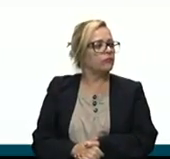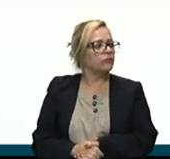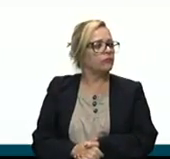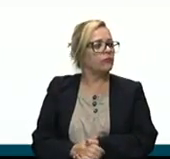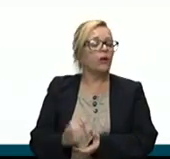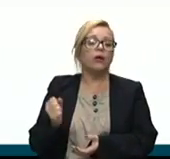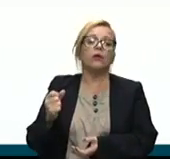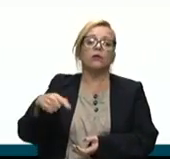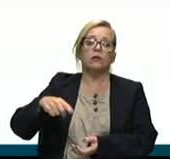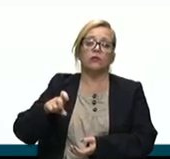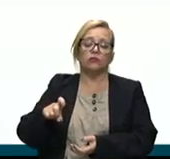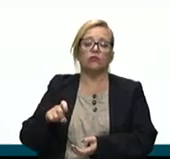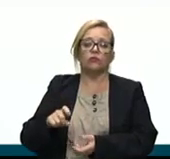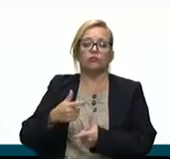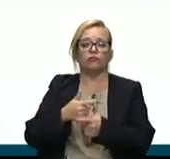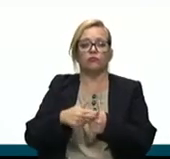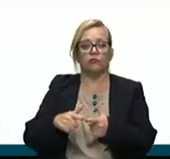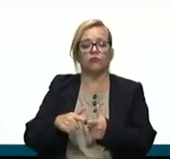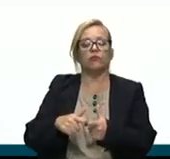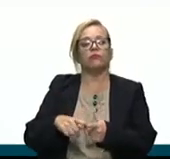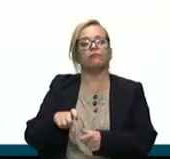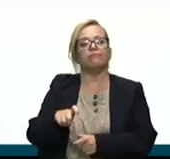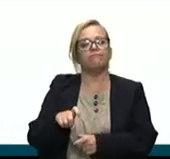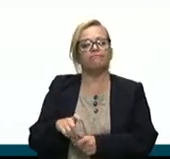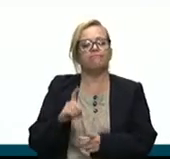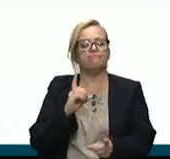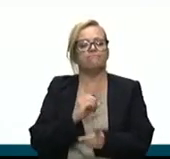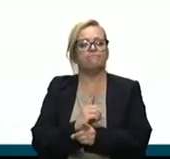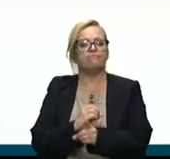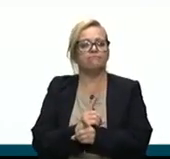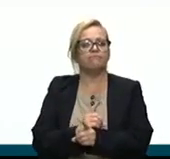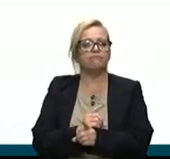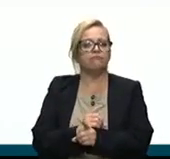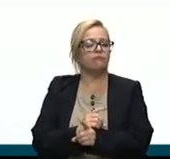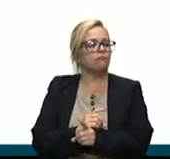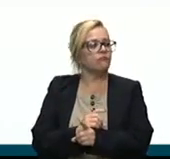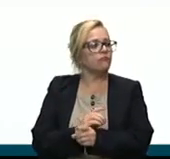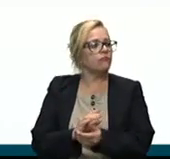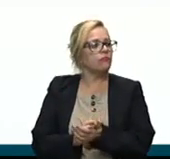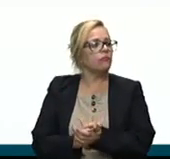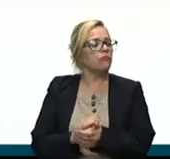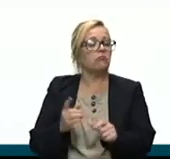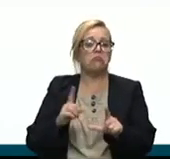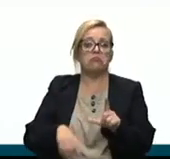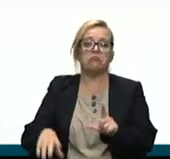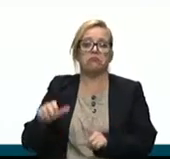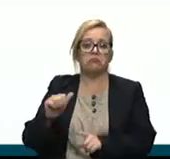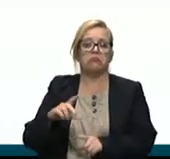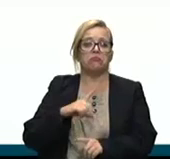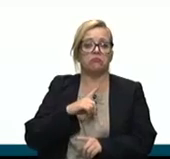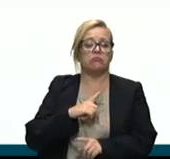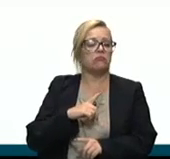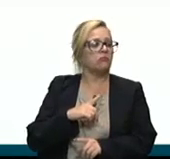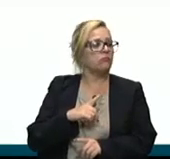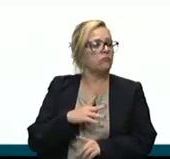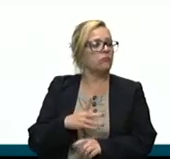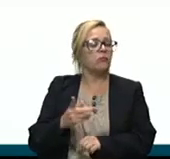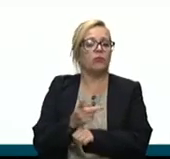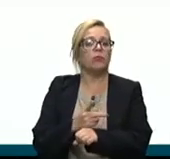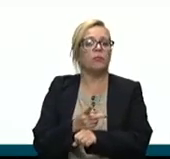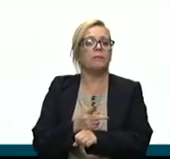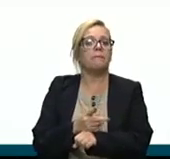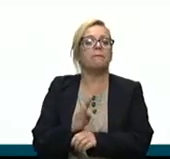de XY e divido por SQ de X, eu acho o coeficiente angular, eu acho o A. Tendo A, eu vou em busca do